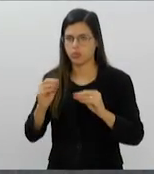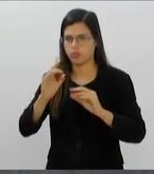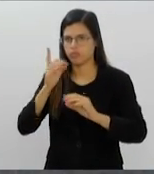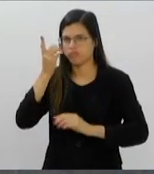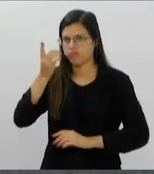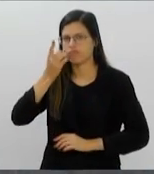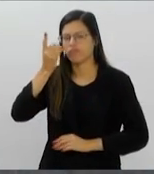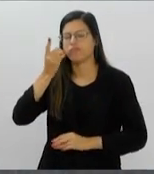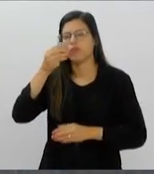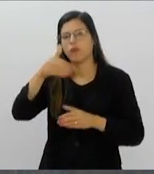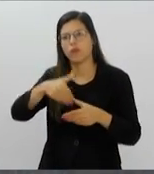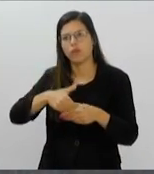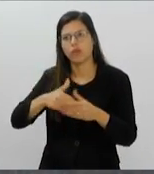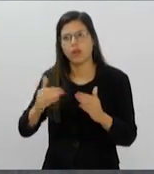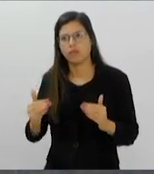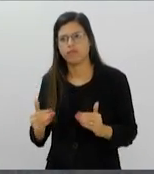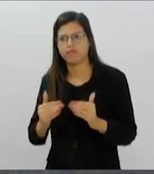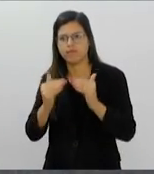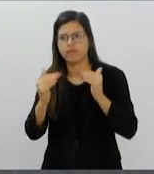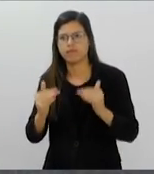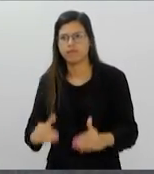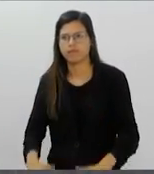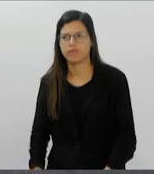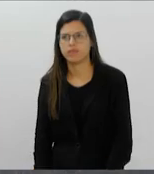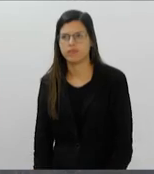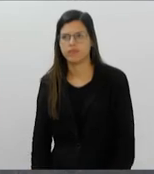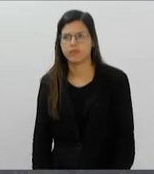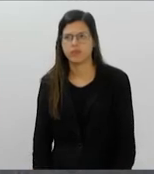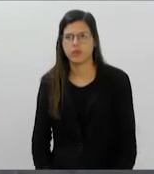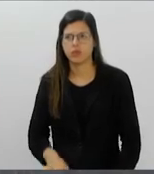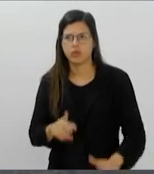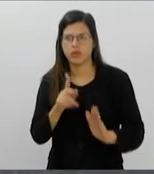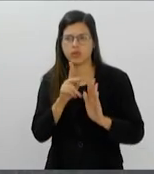parecer favorável, que votaram nesse PL